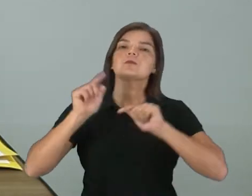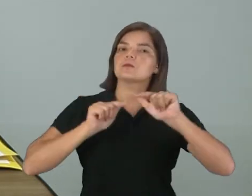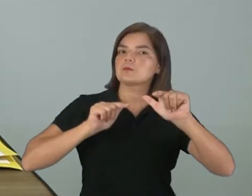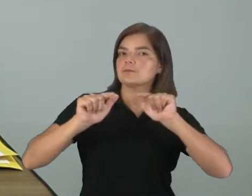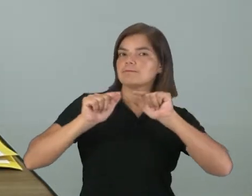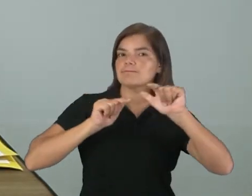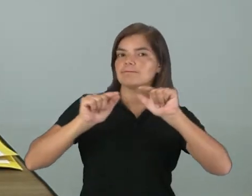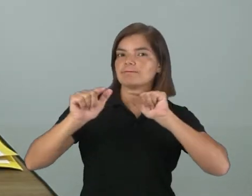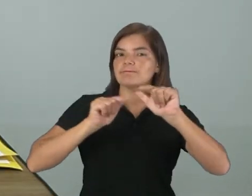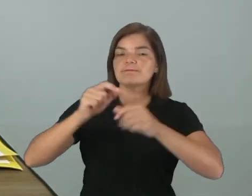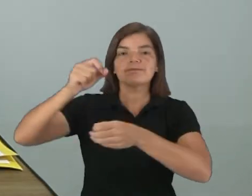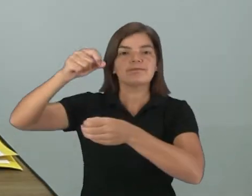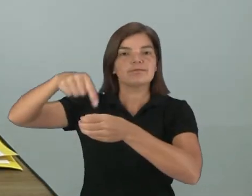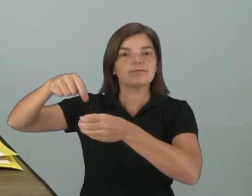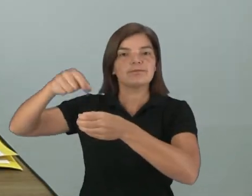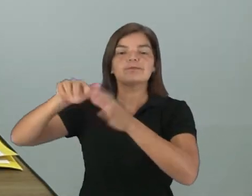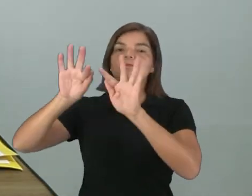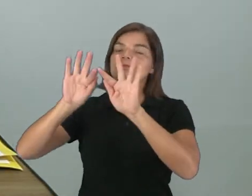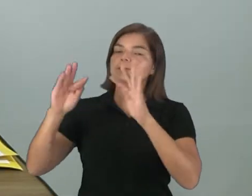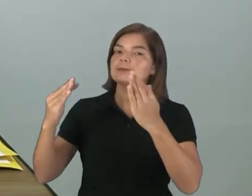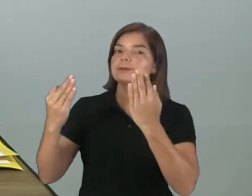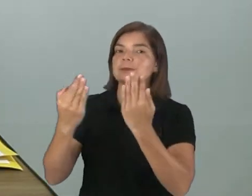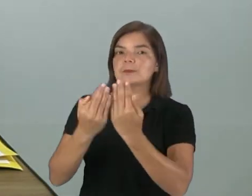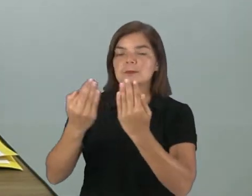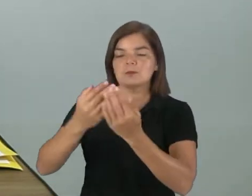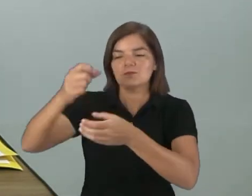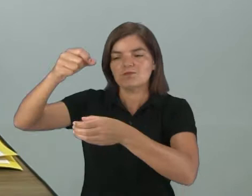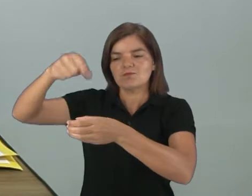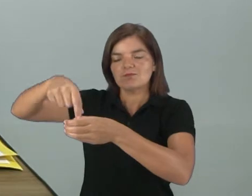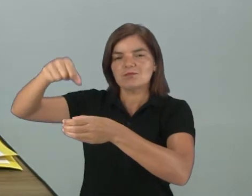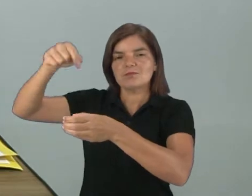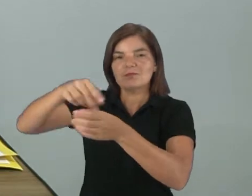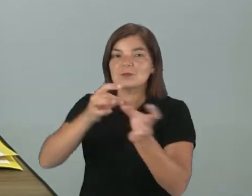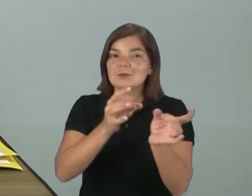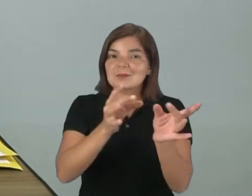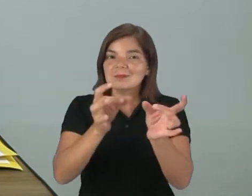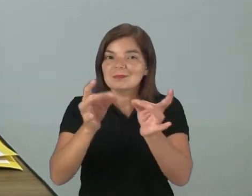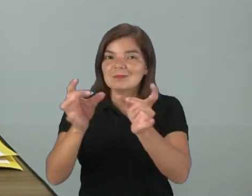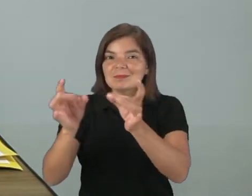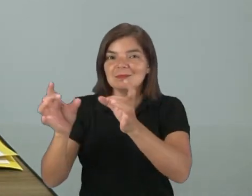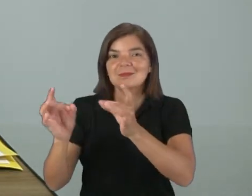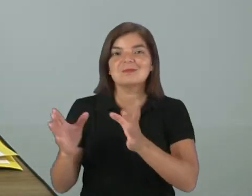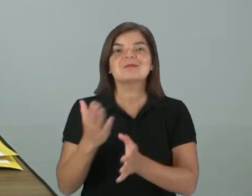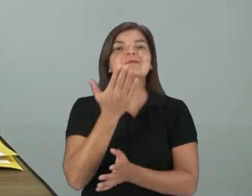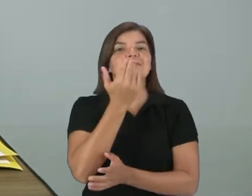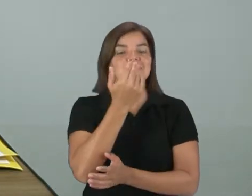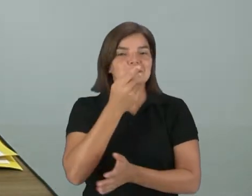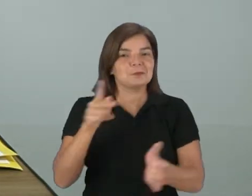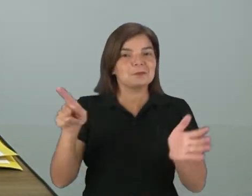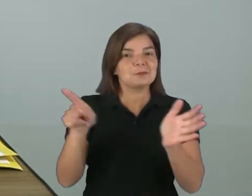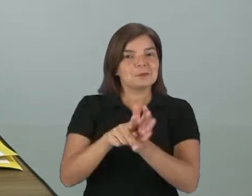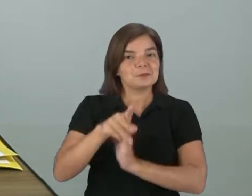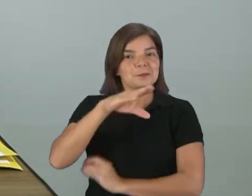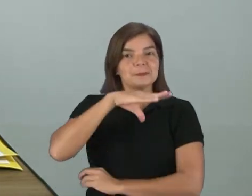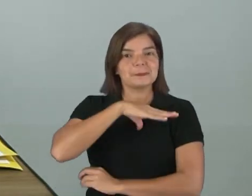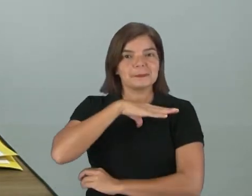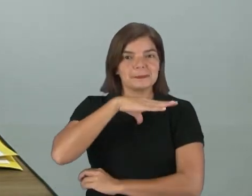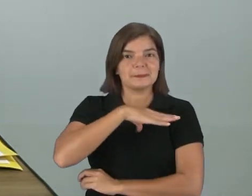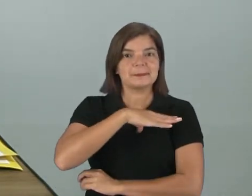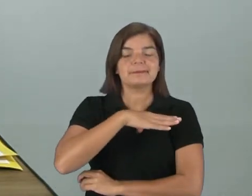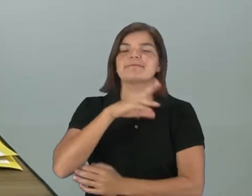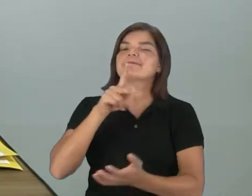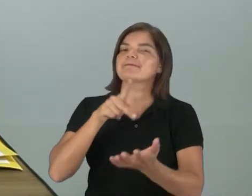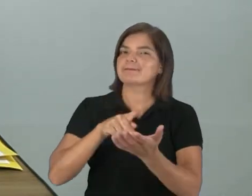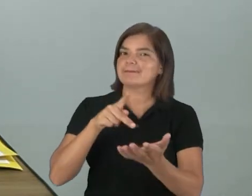trabalham, na agricultura familiar, plantando, vendendo seus alimentos dentro da própria cidade.